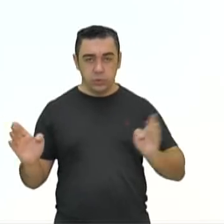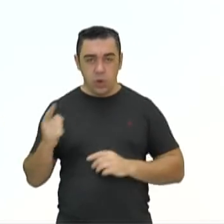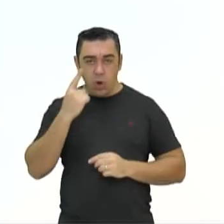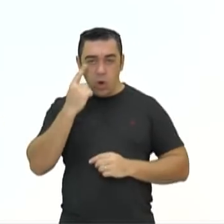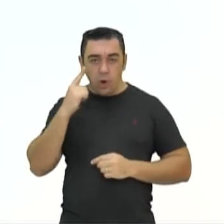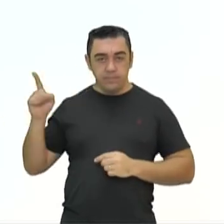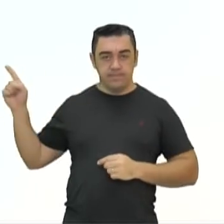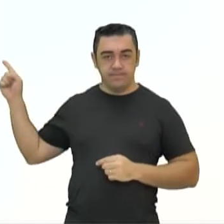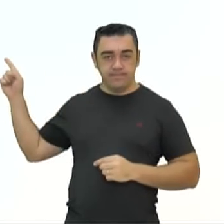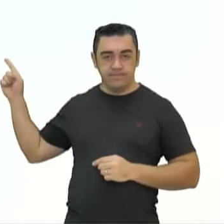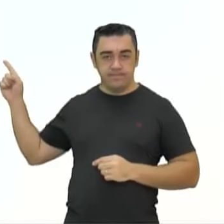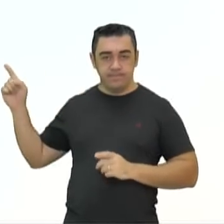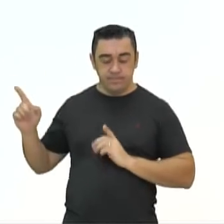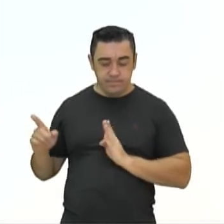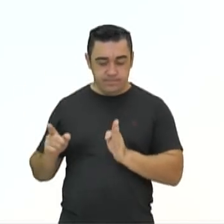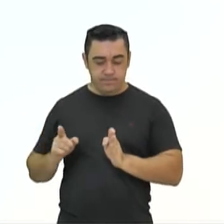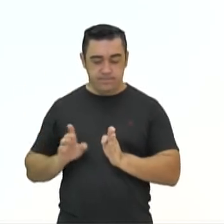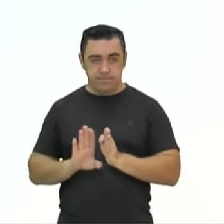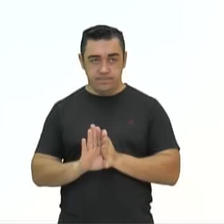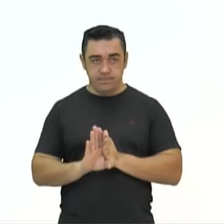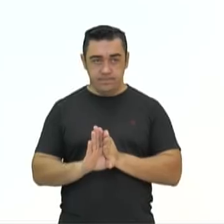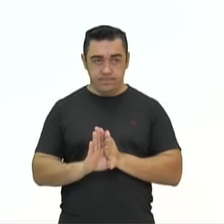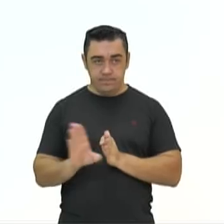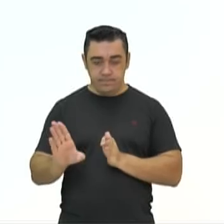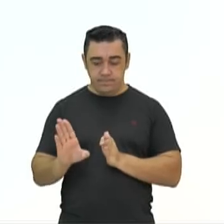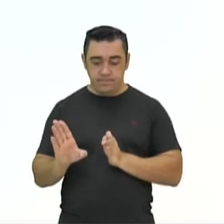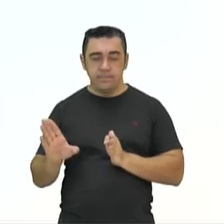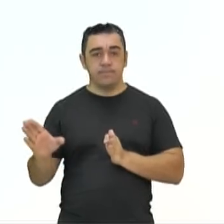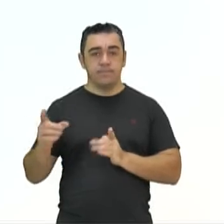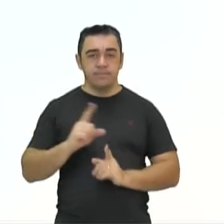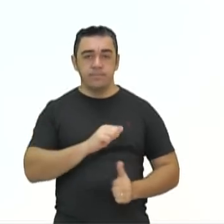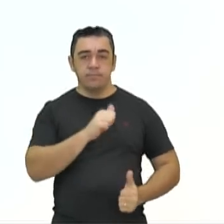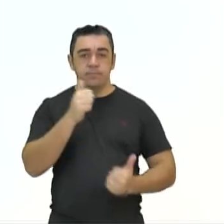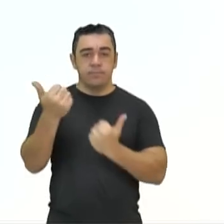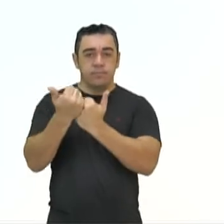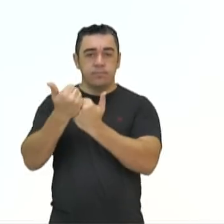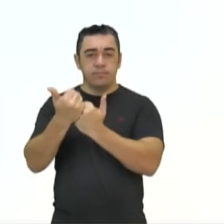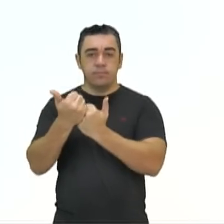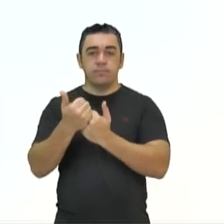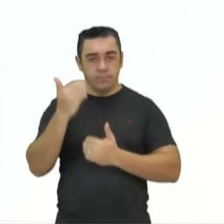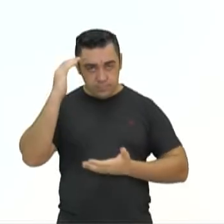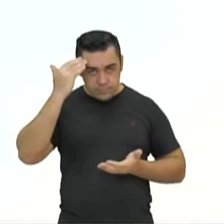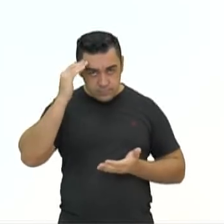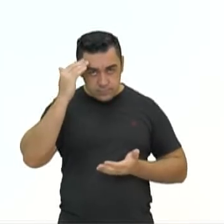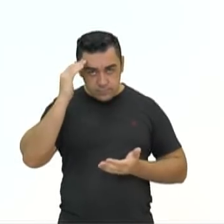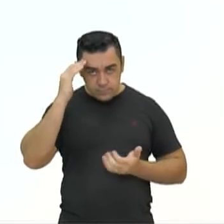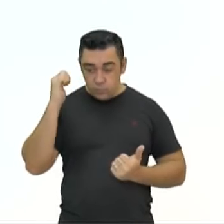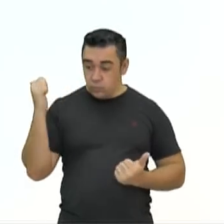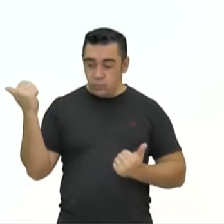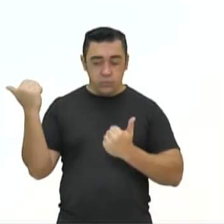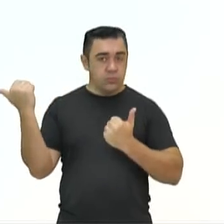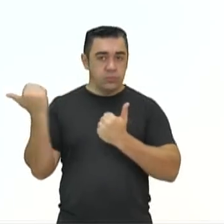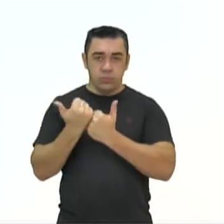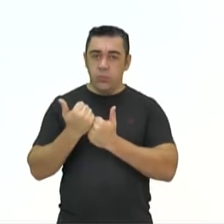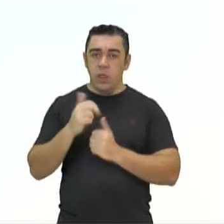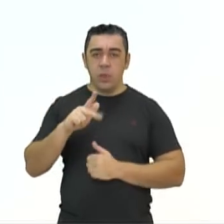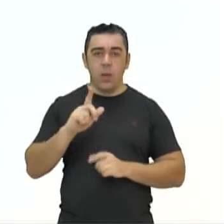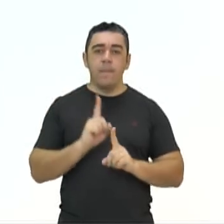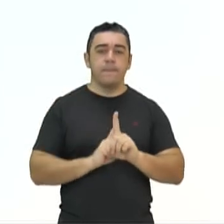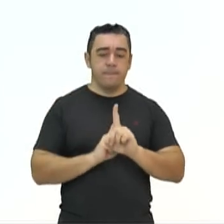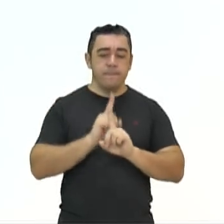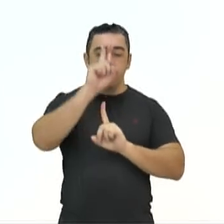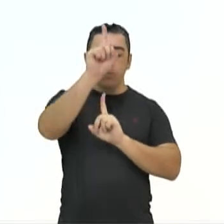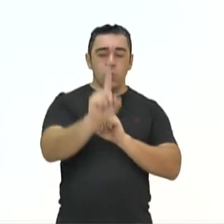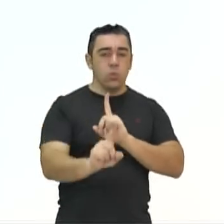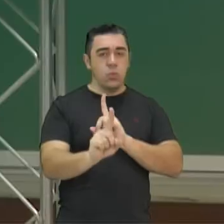fez uma jogada, está na diagonal, ele pode capturar. E fica na casa do adversário. Ele não vai pular o adversário, ele